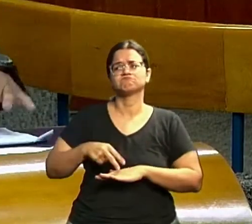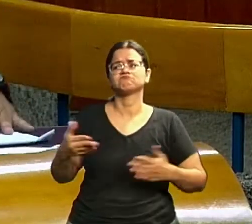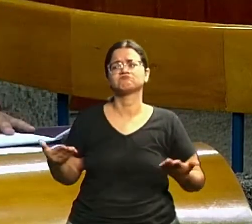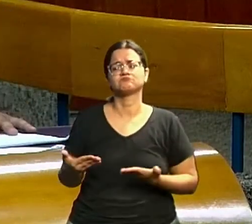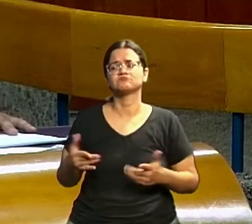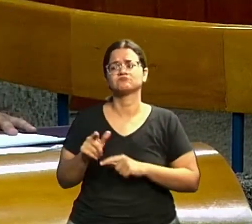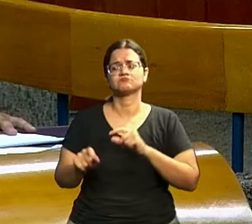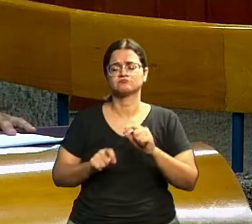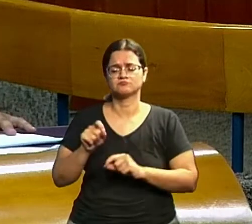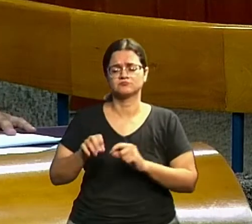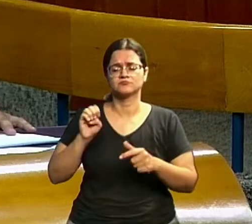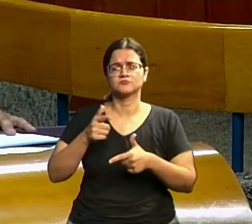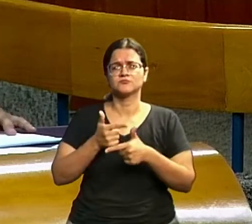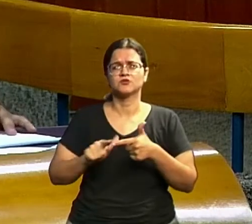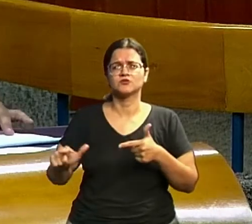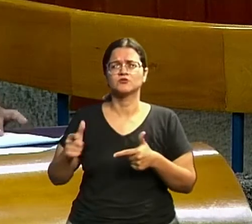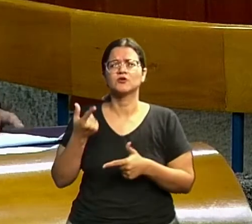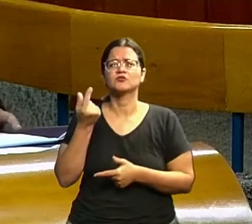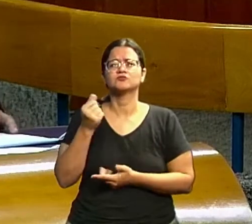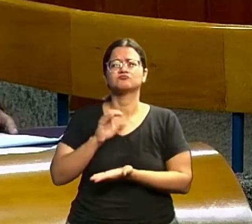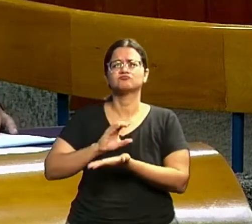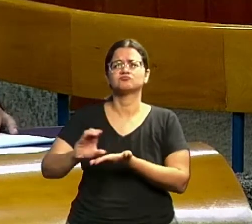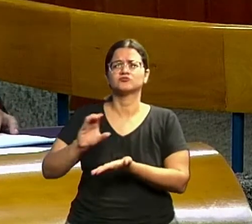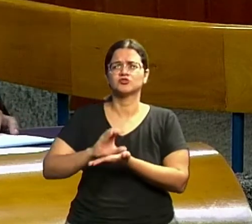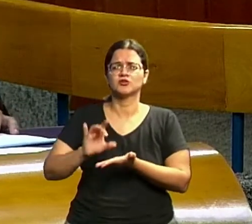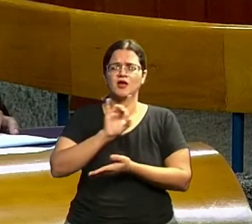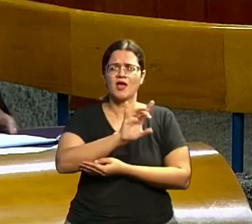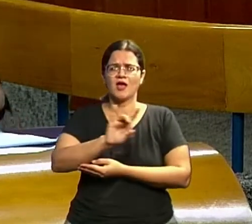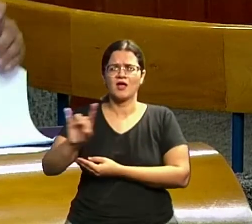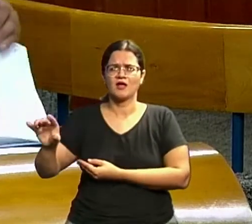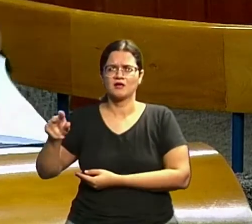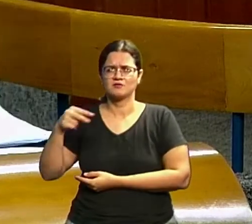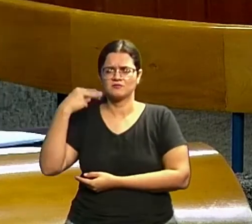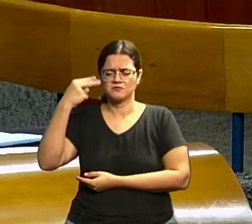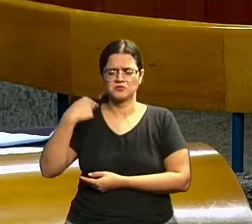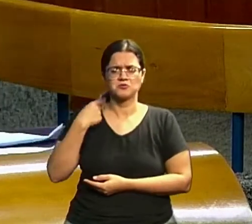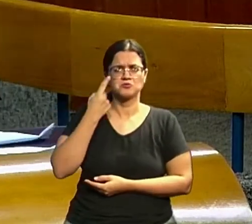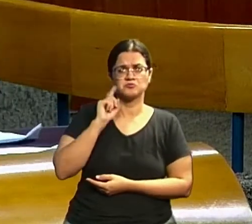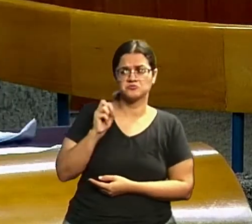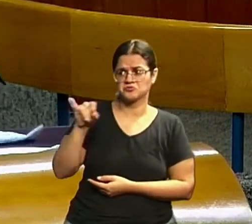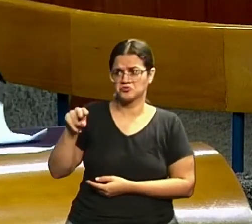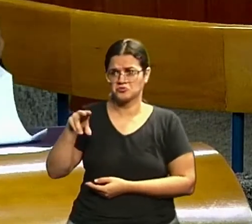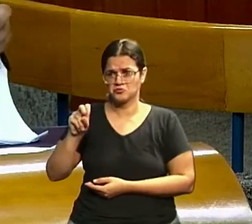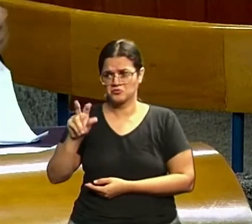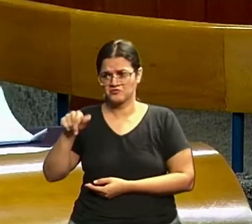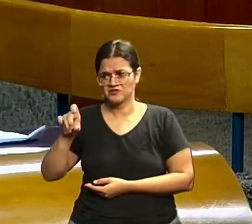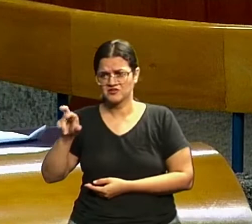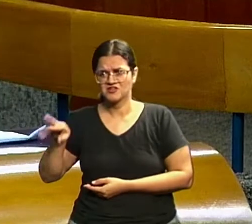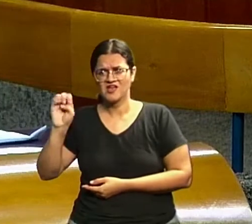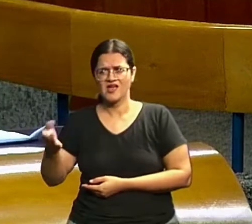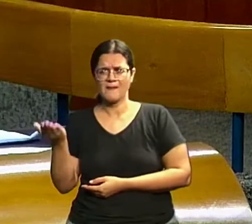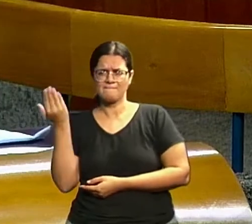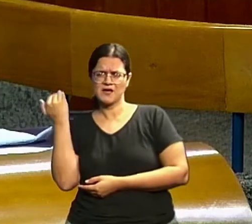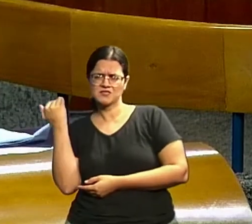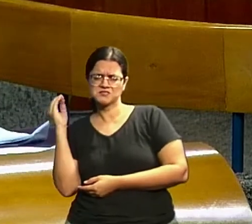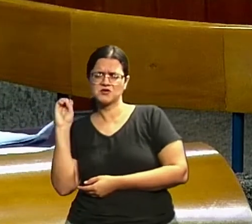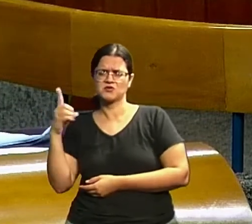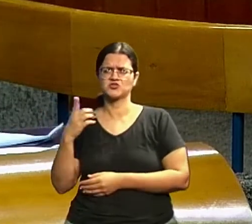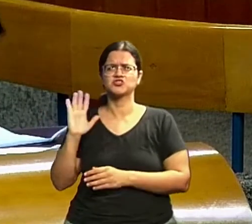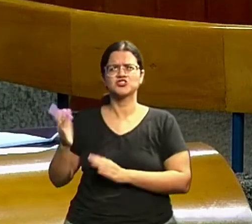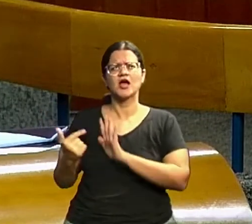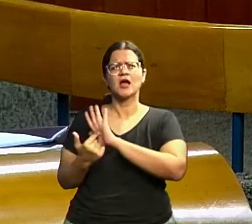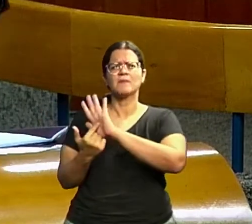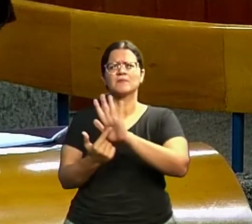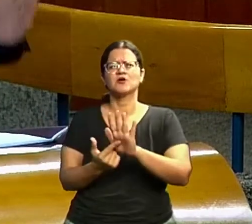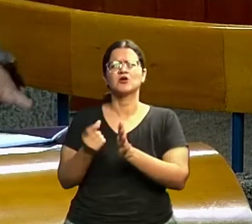senhores vereadores, é a questão das emendas impositivas. Eu não sei se o vereador Saino Vandi, que é da legislatura passada,